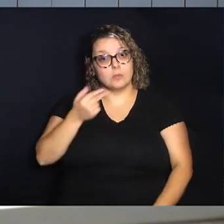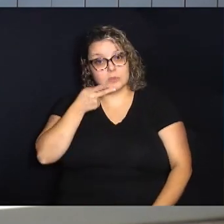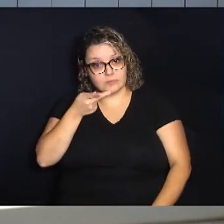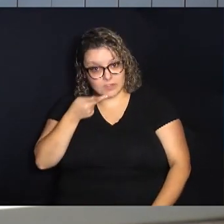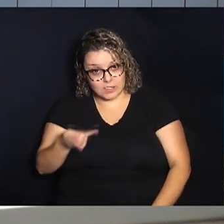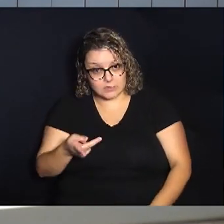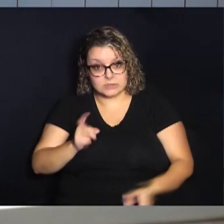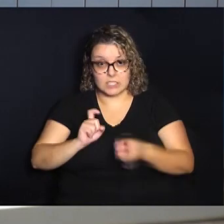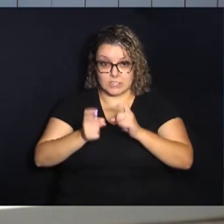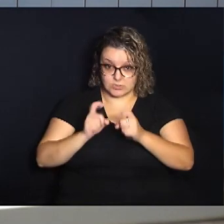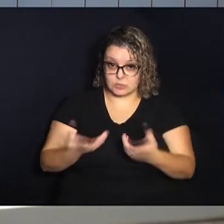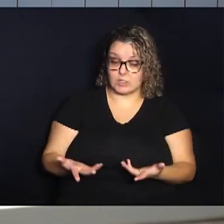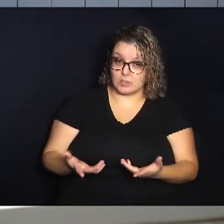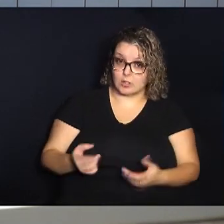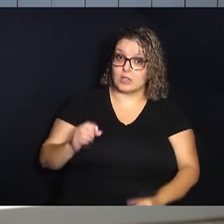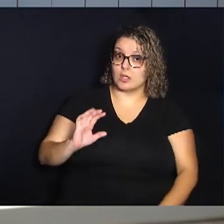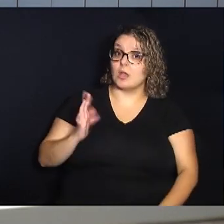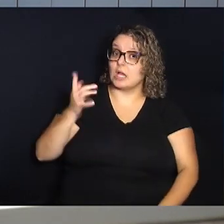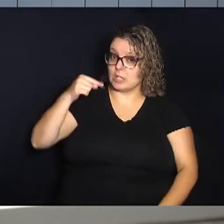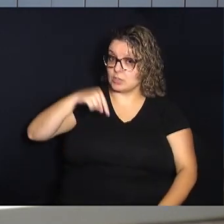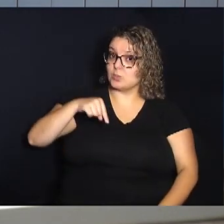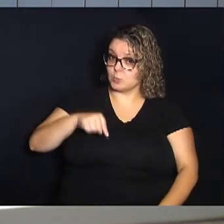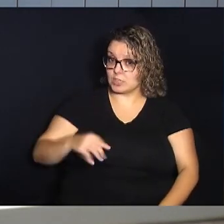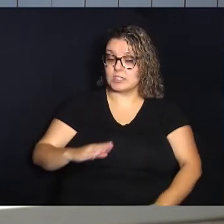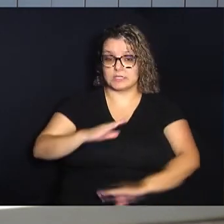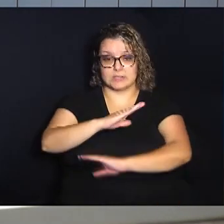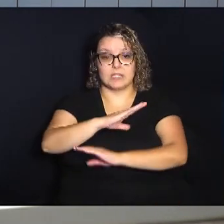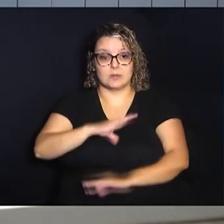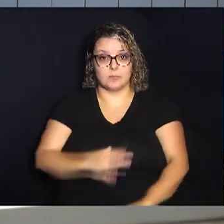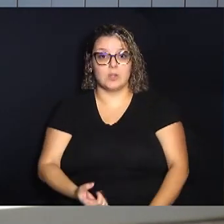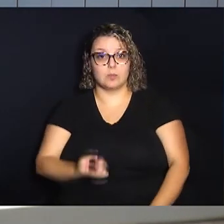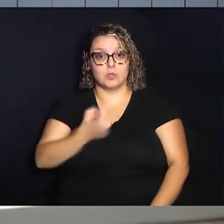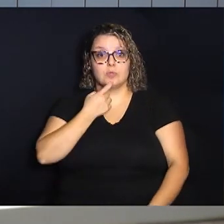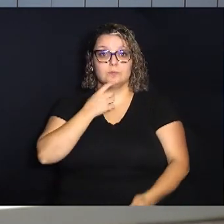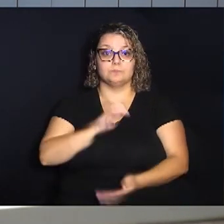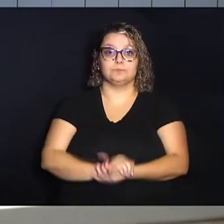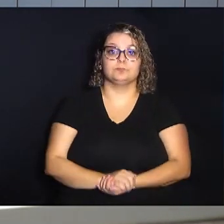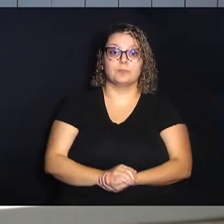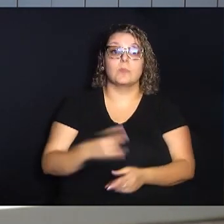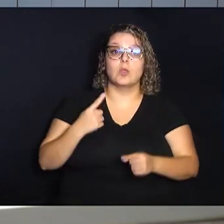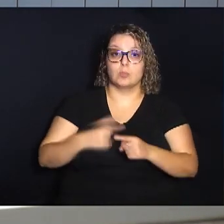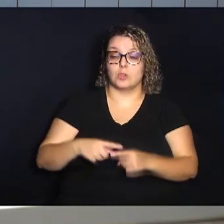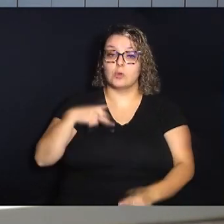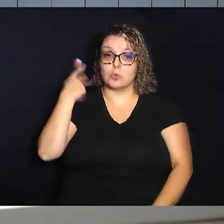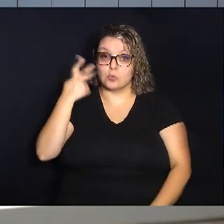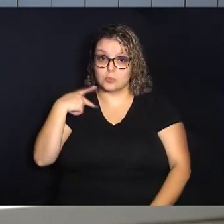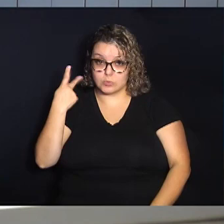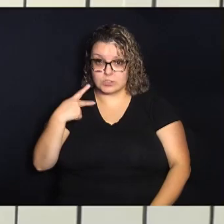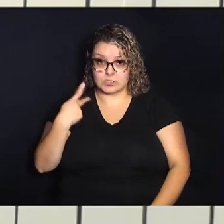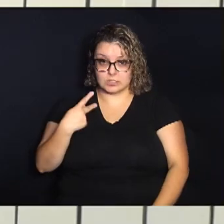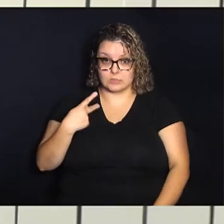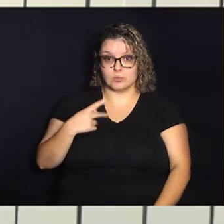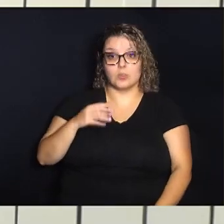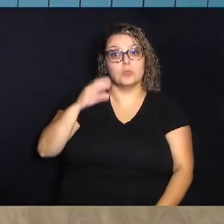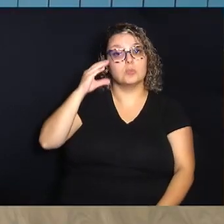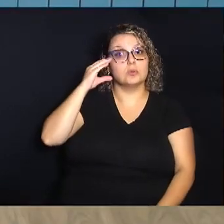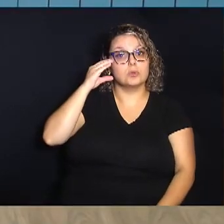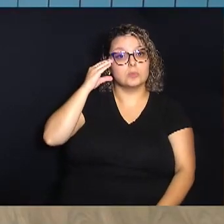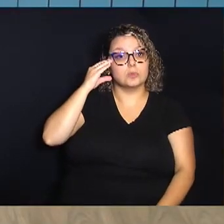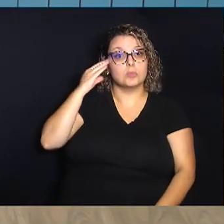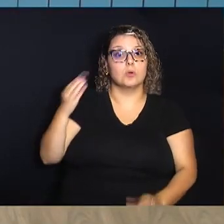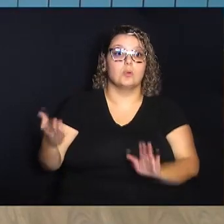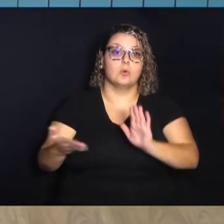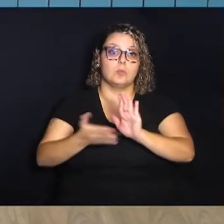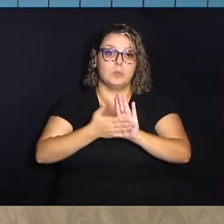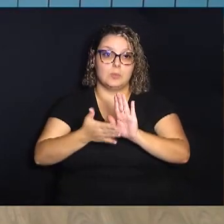das reuniões que acontecem aqui na Câmara Municipal de Campinas, porque o vereador Luiz Cirilo propôs